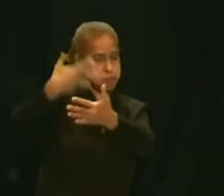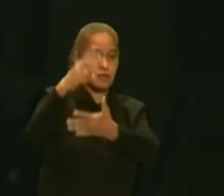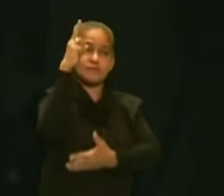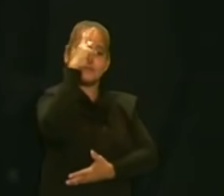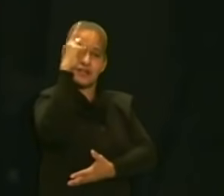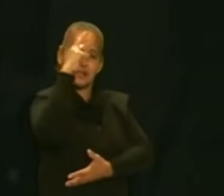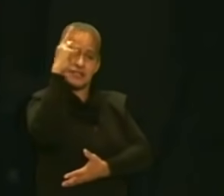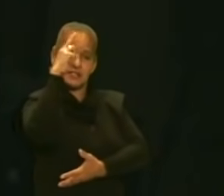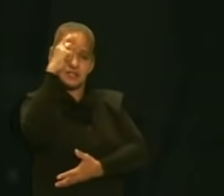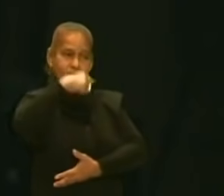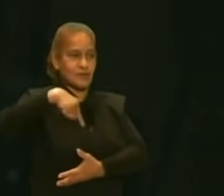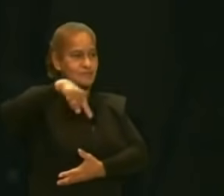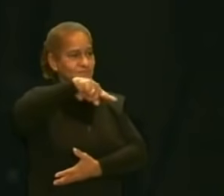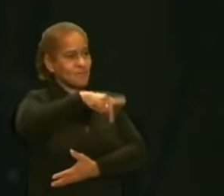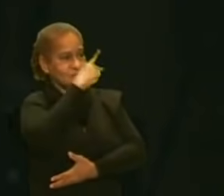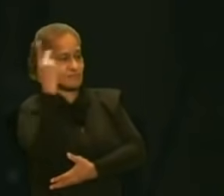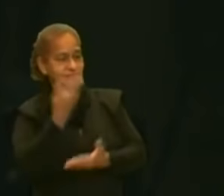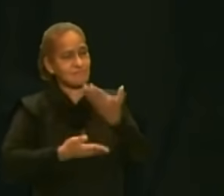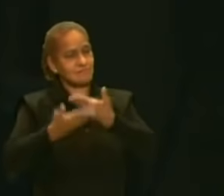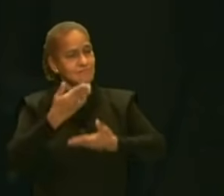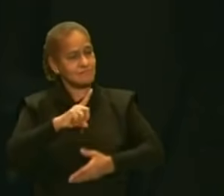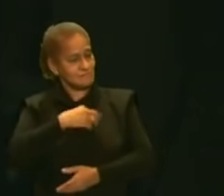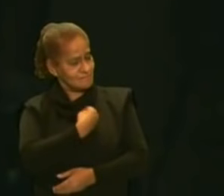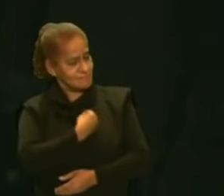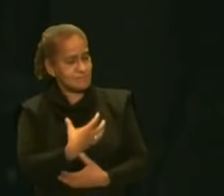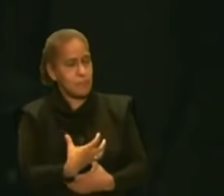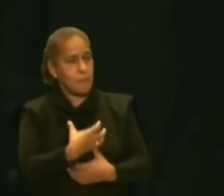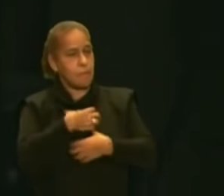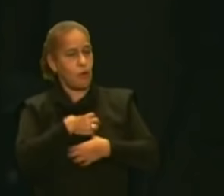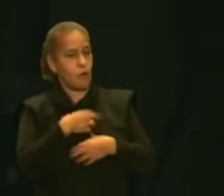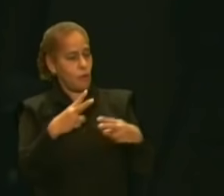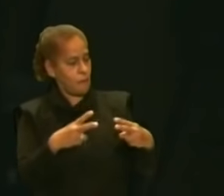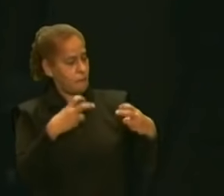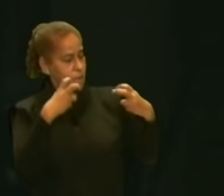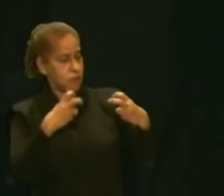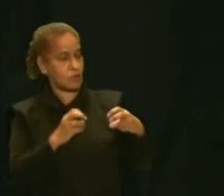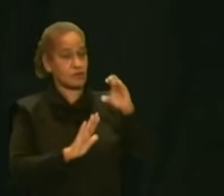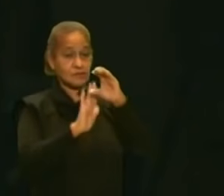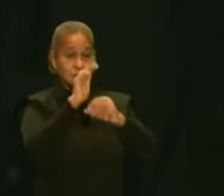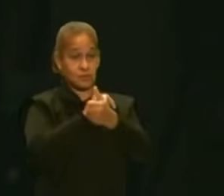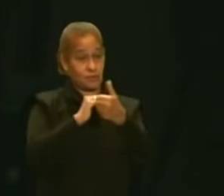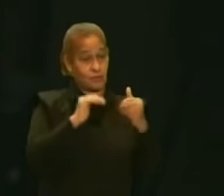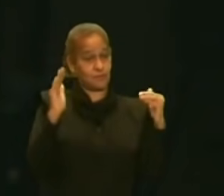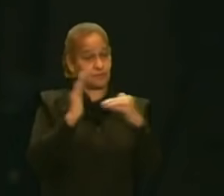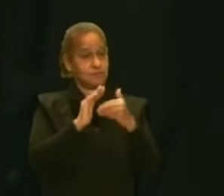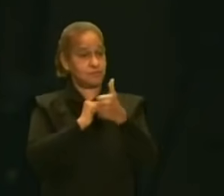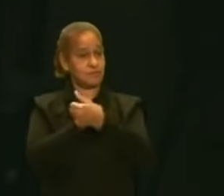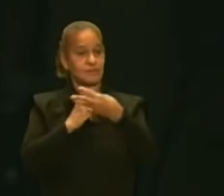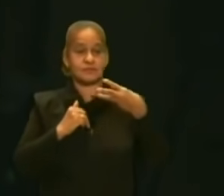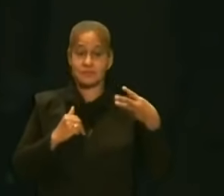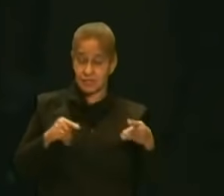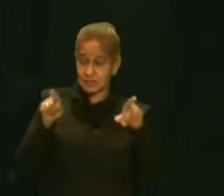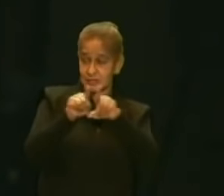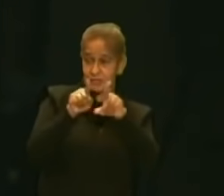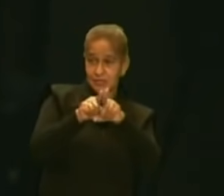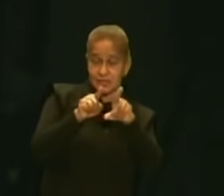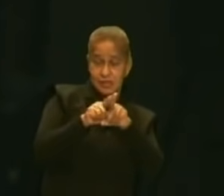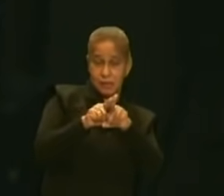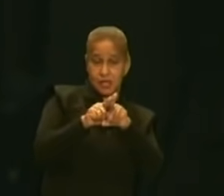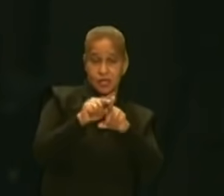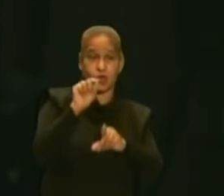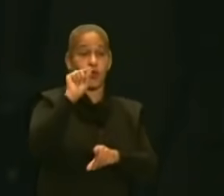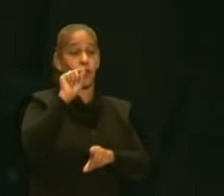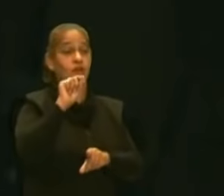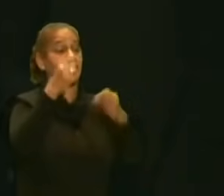tem vivido. E ainda nos capítulos de 11 a 13, vai dizer que vai